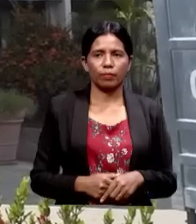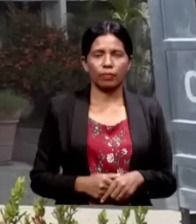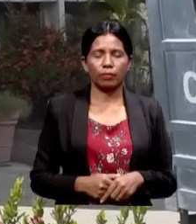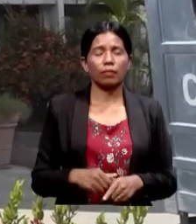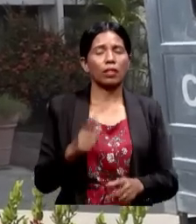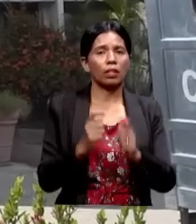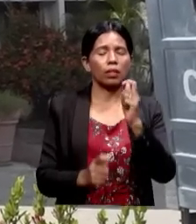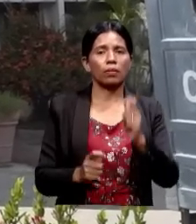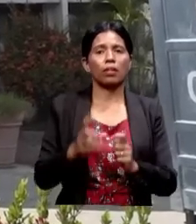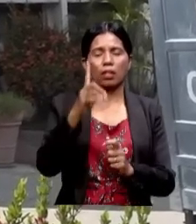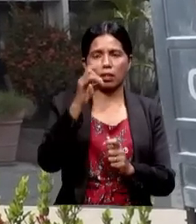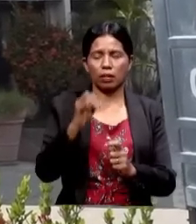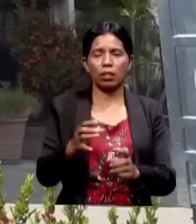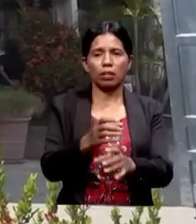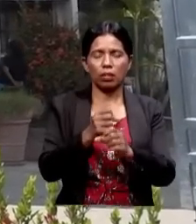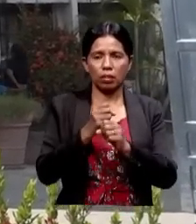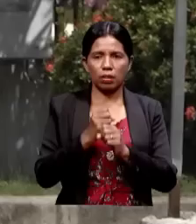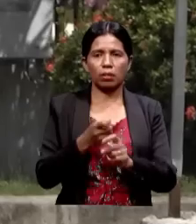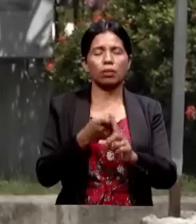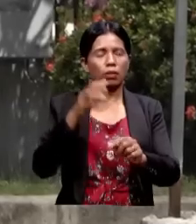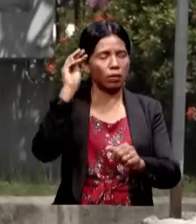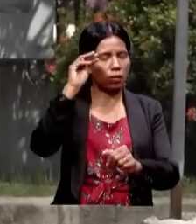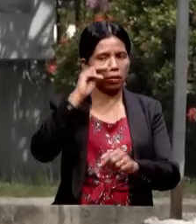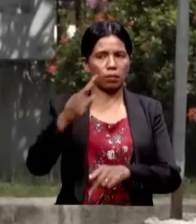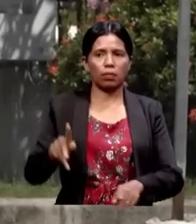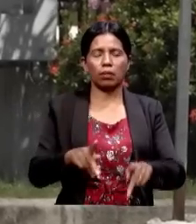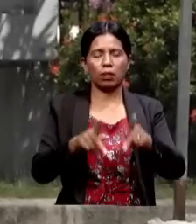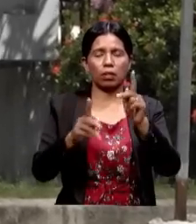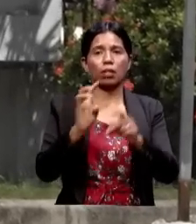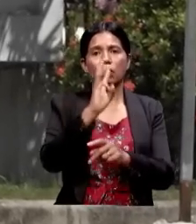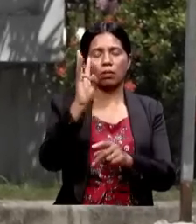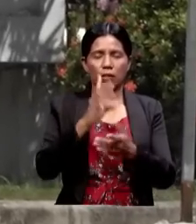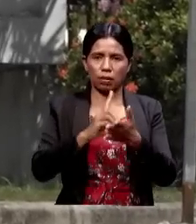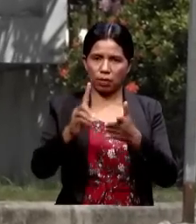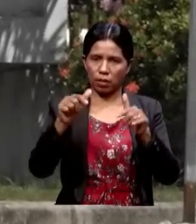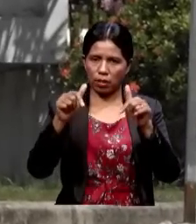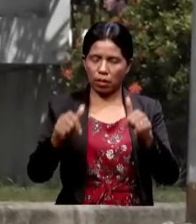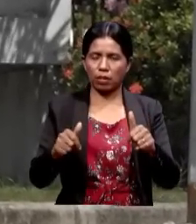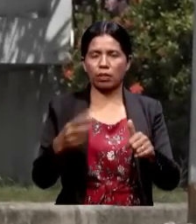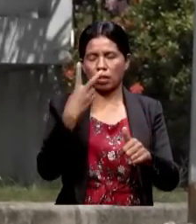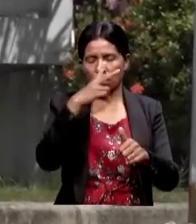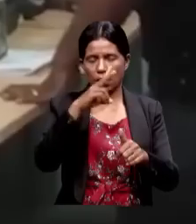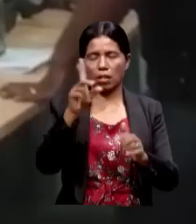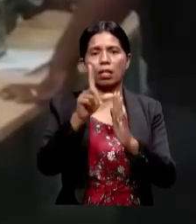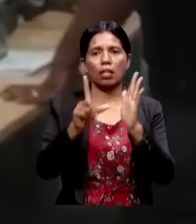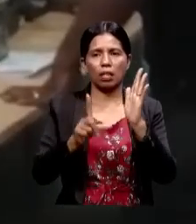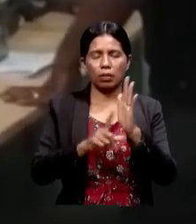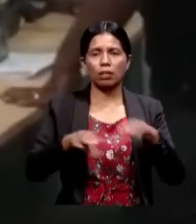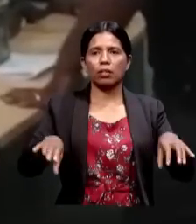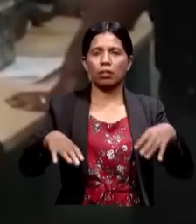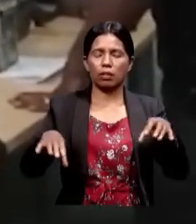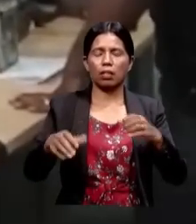Tribunal Distrital Dili, simo promoção, hoje Ministério Público e a quarta semana, né, o de hare legalidade,